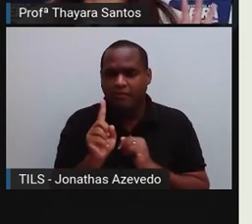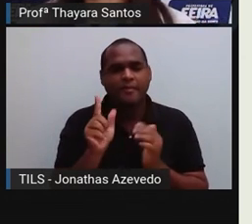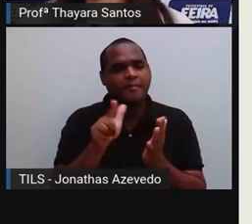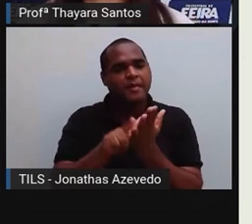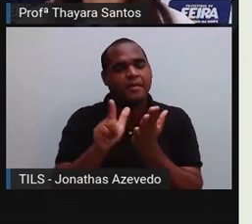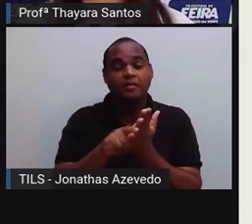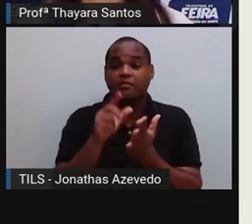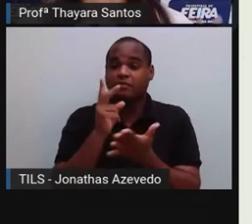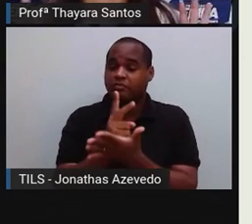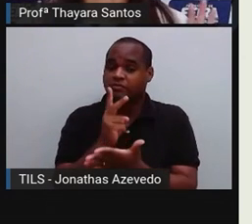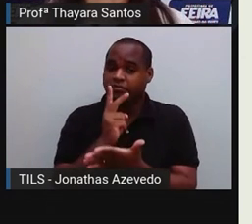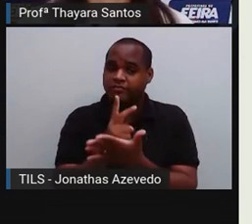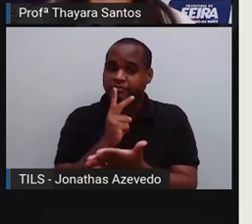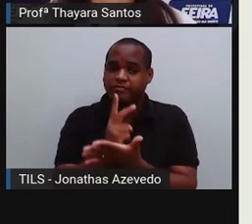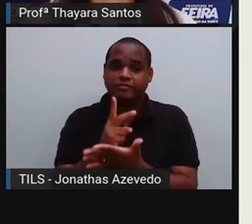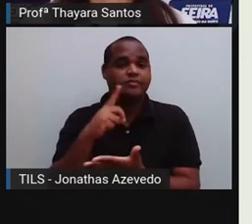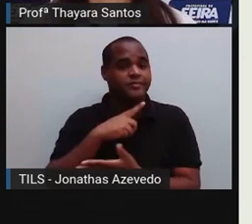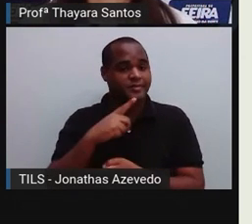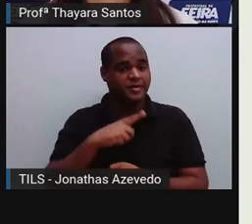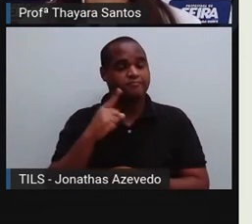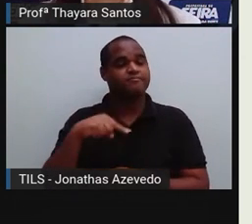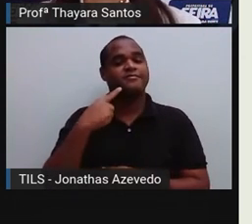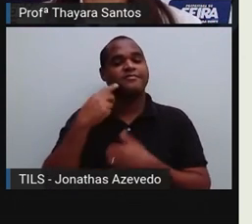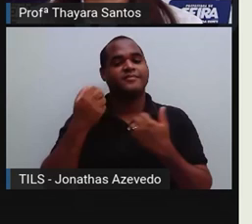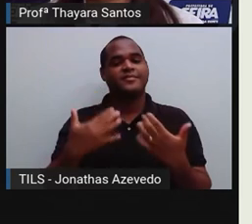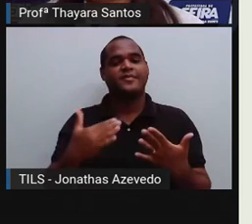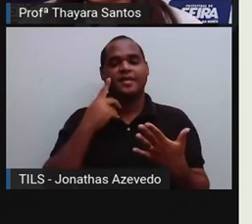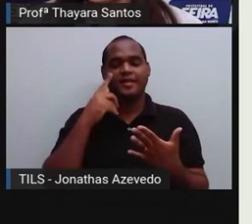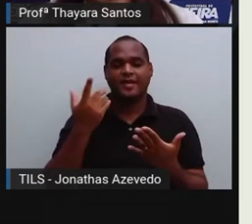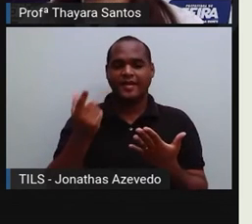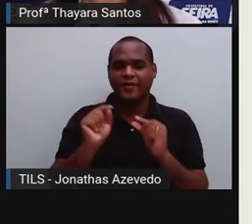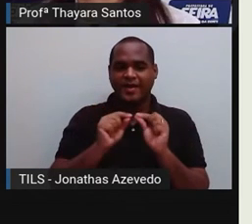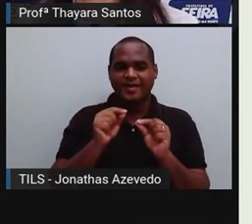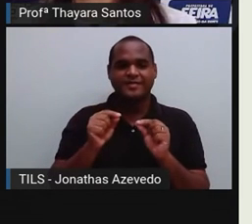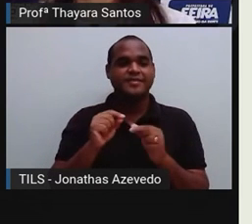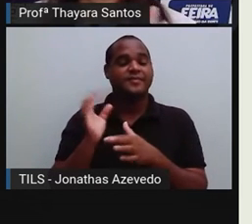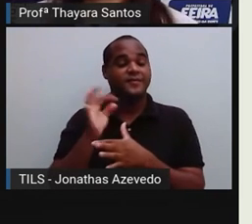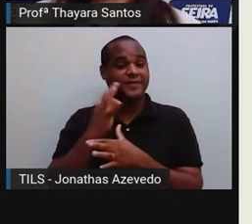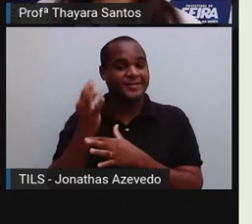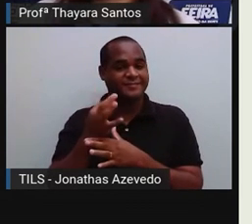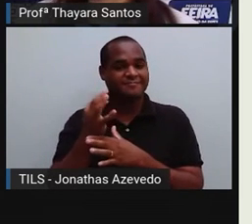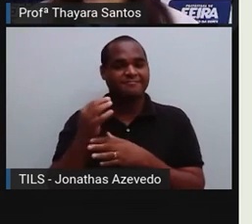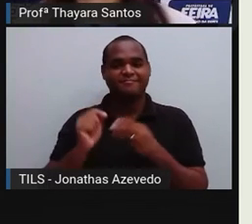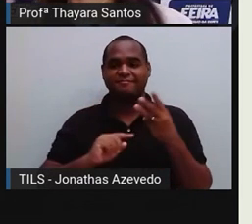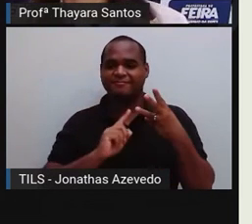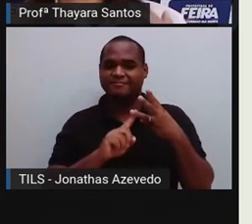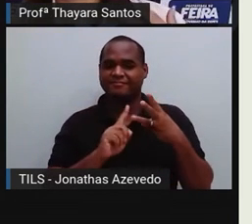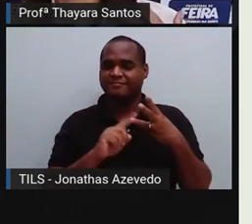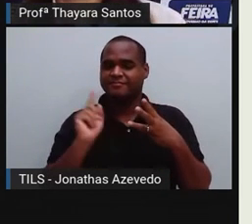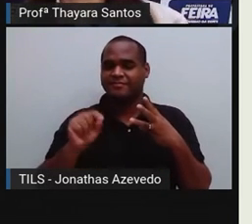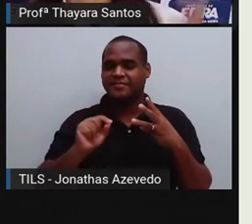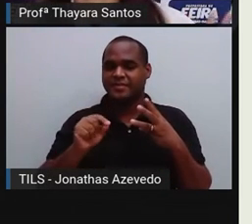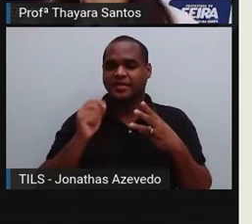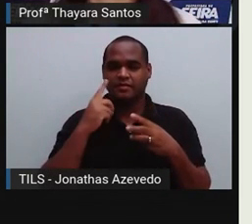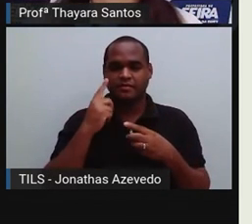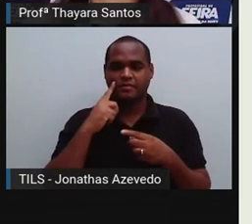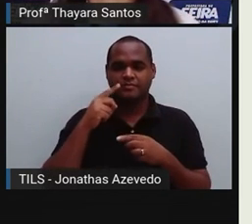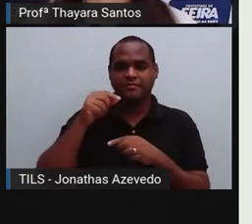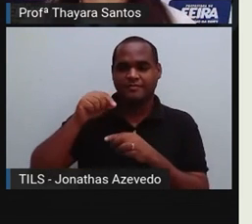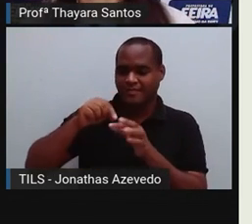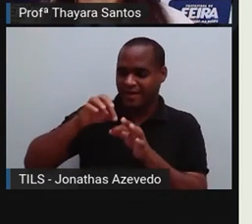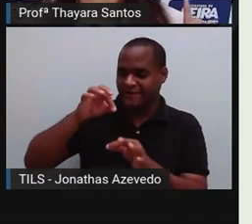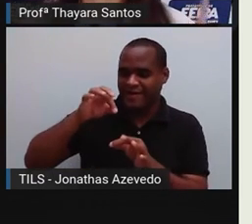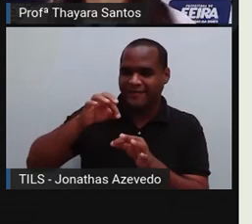deixou, continua sendo papel. Então, por isso é uma transformação física. No terceiro exemplo, a gente tem um prego